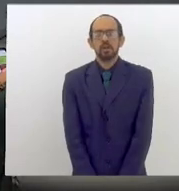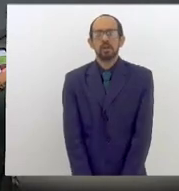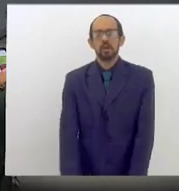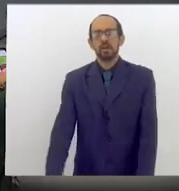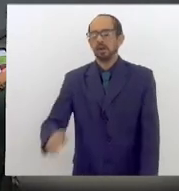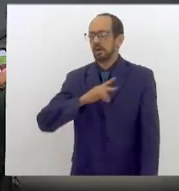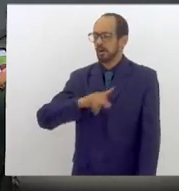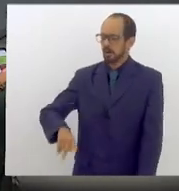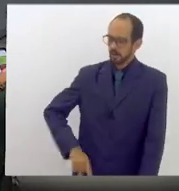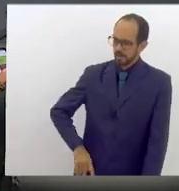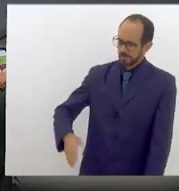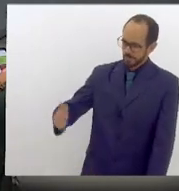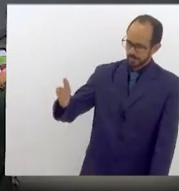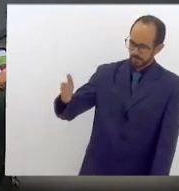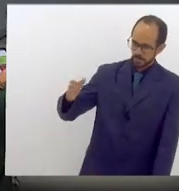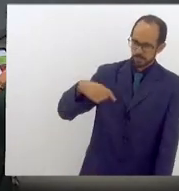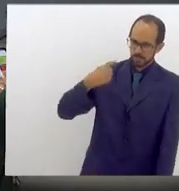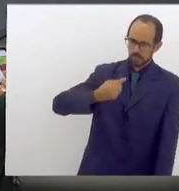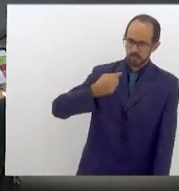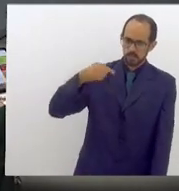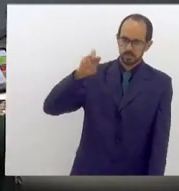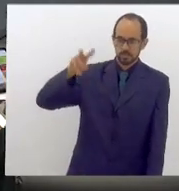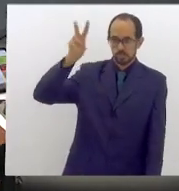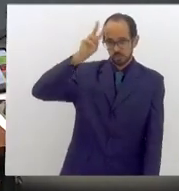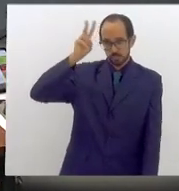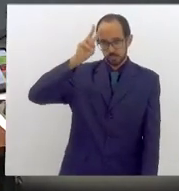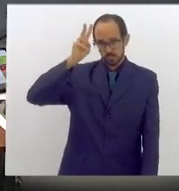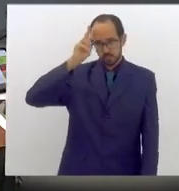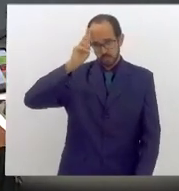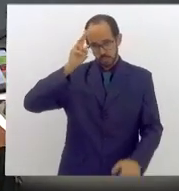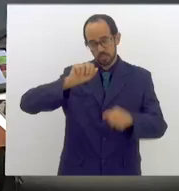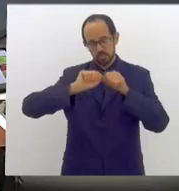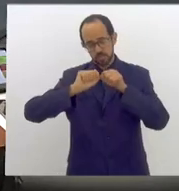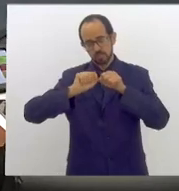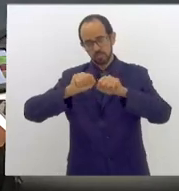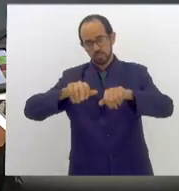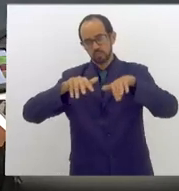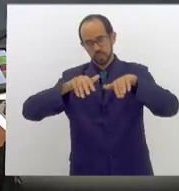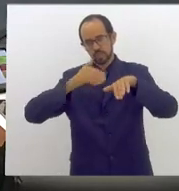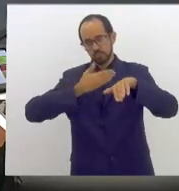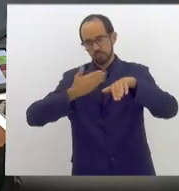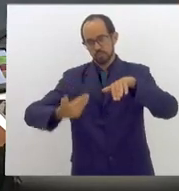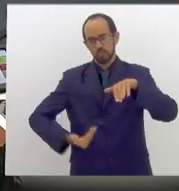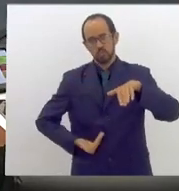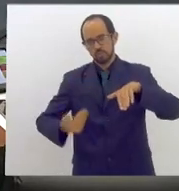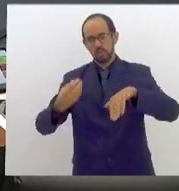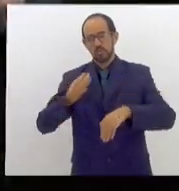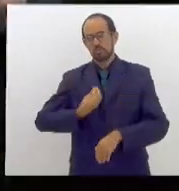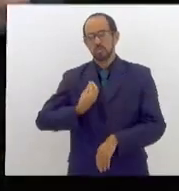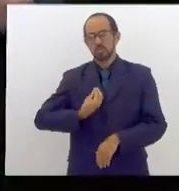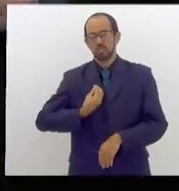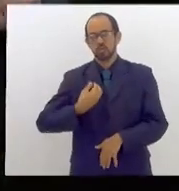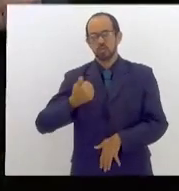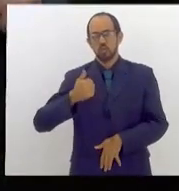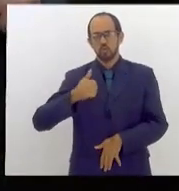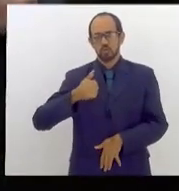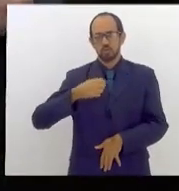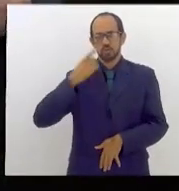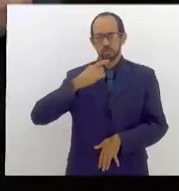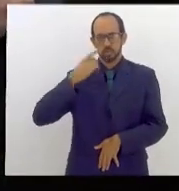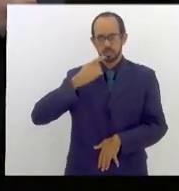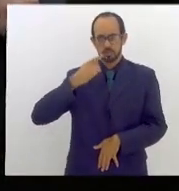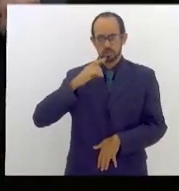Presidente nós na segunda-feira realizamos uma audiência pública com a presença de 11 deputados